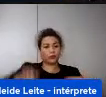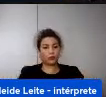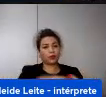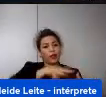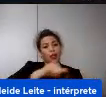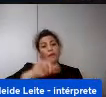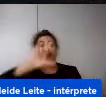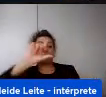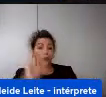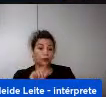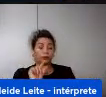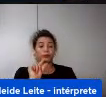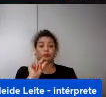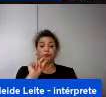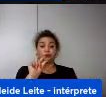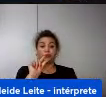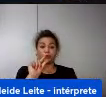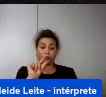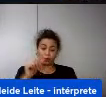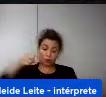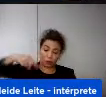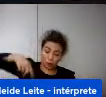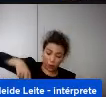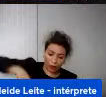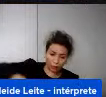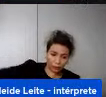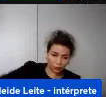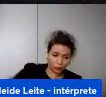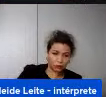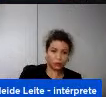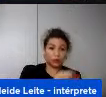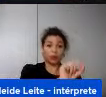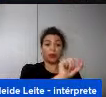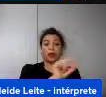do que o trajeto da bala. Então, a mesma coisa